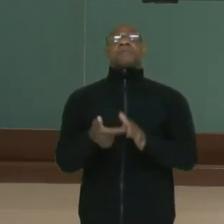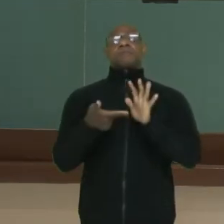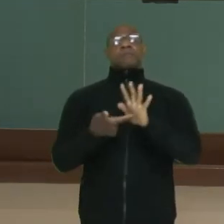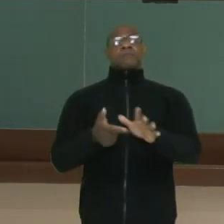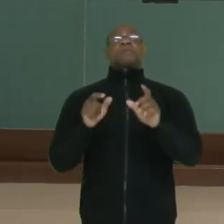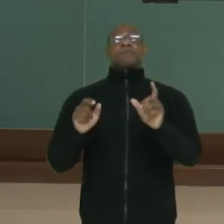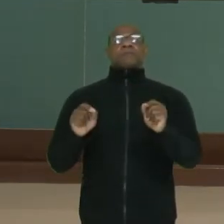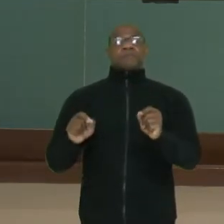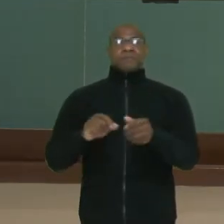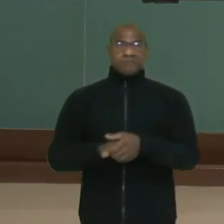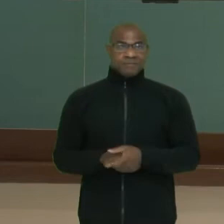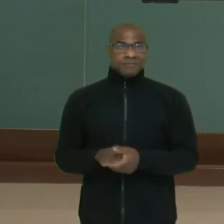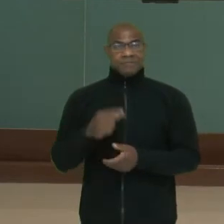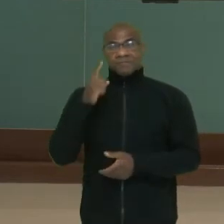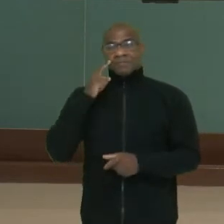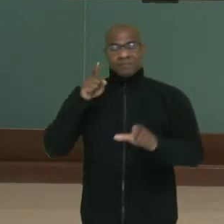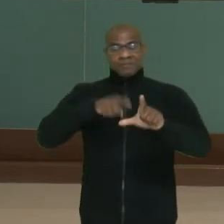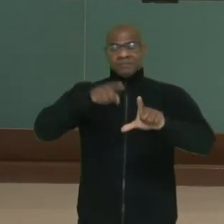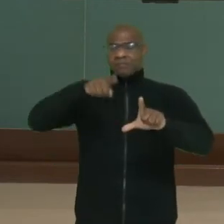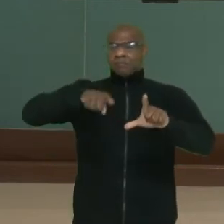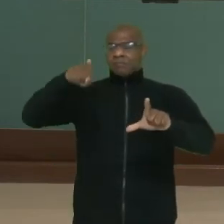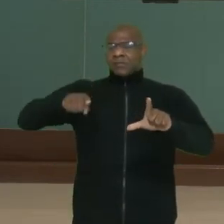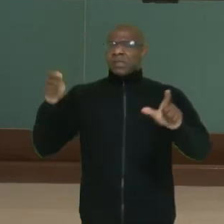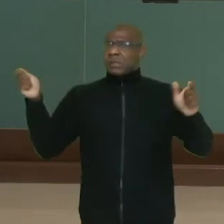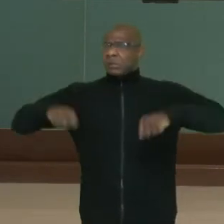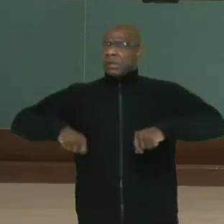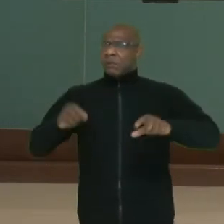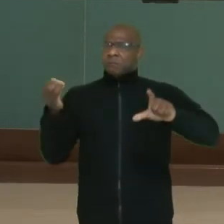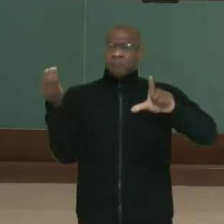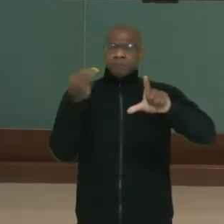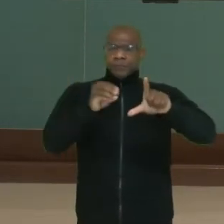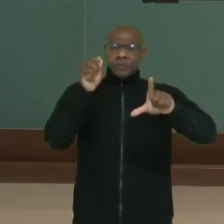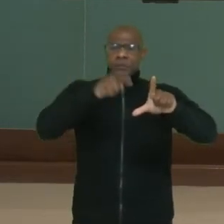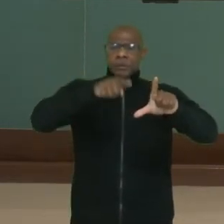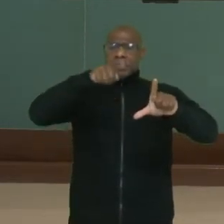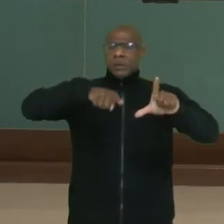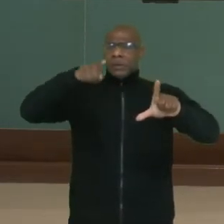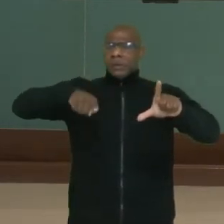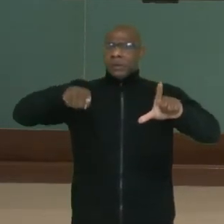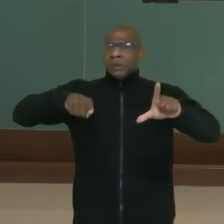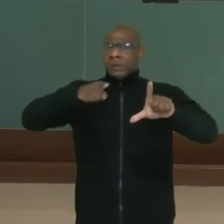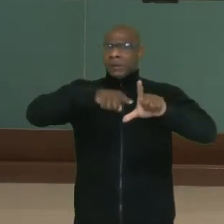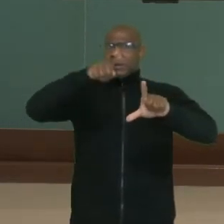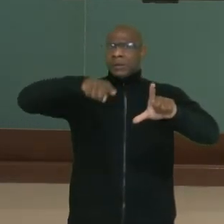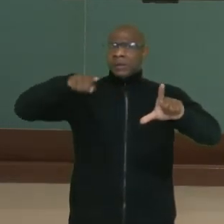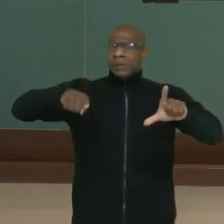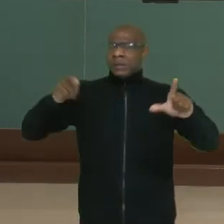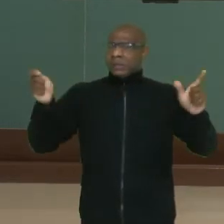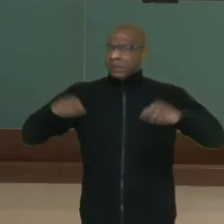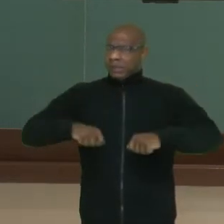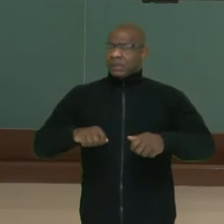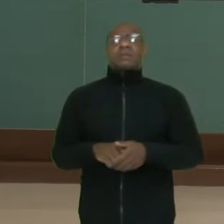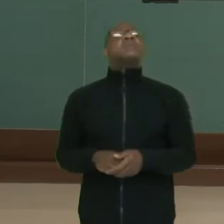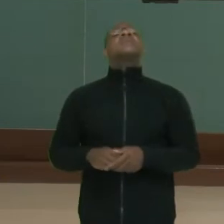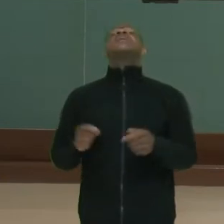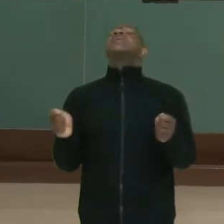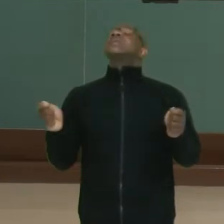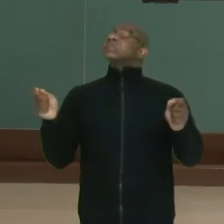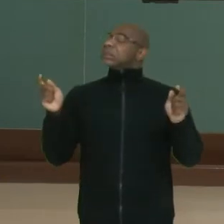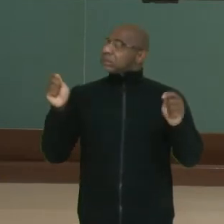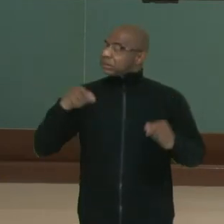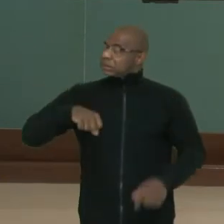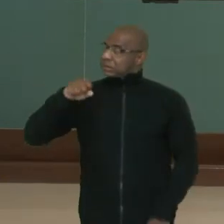Representações gráficas, será que conseguimos colocar no gráfico? Claro que sim. O gráfico ele concentra